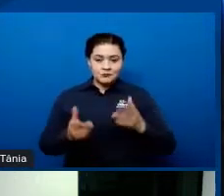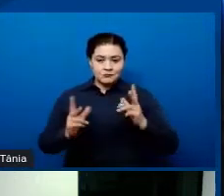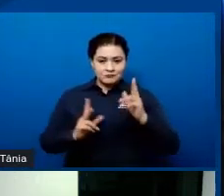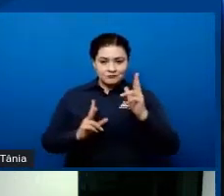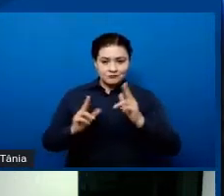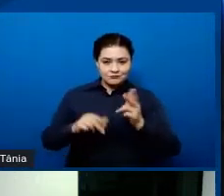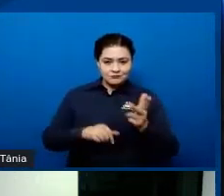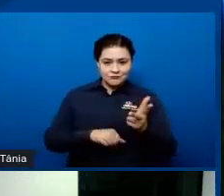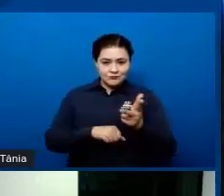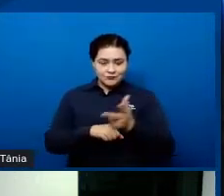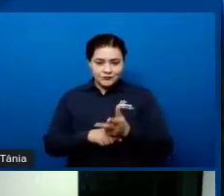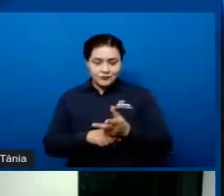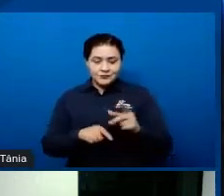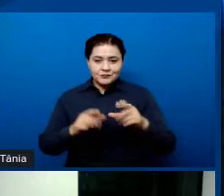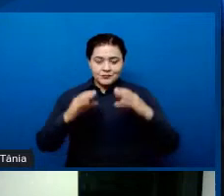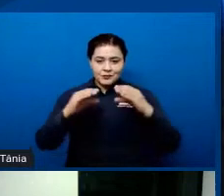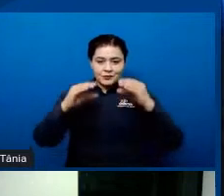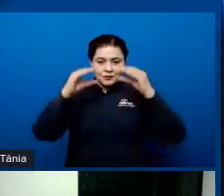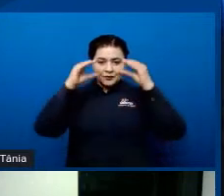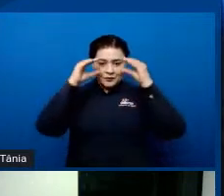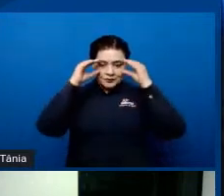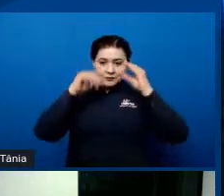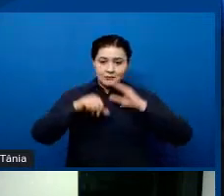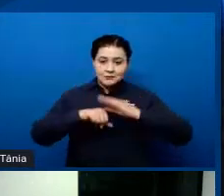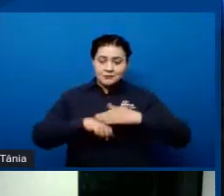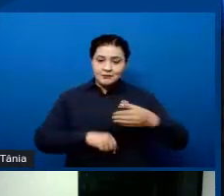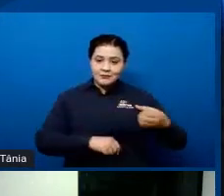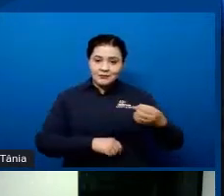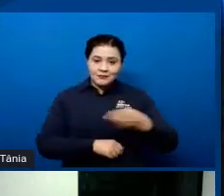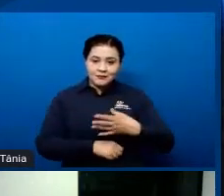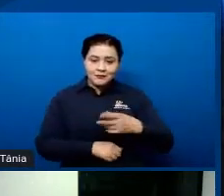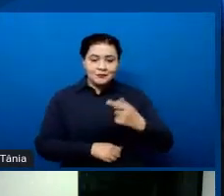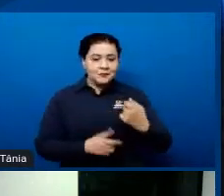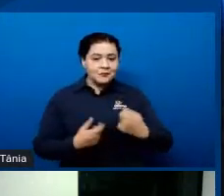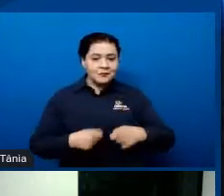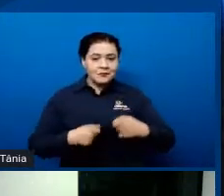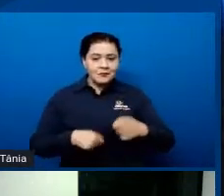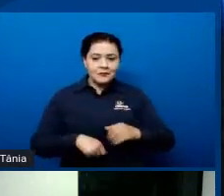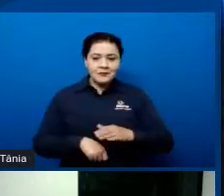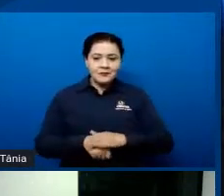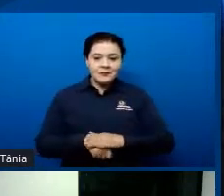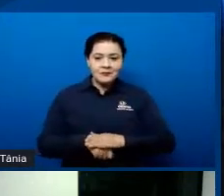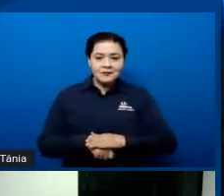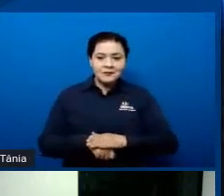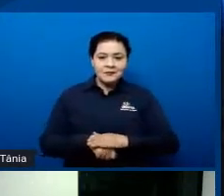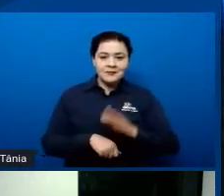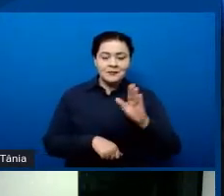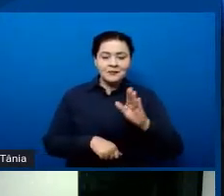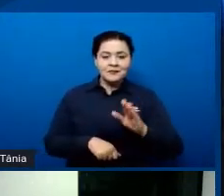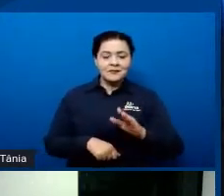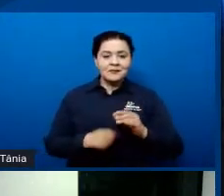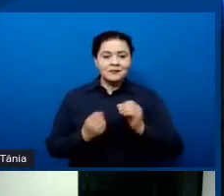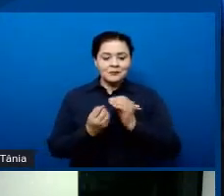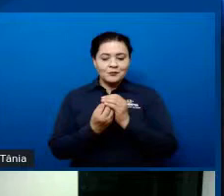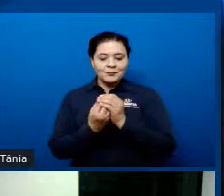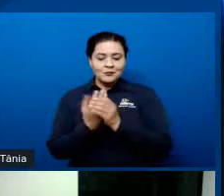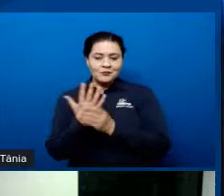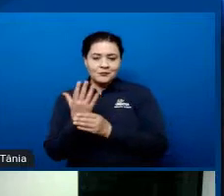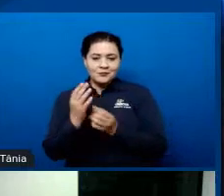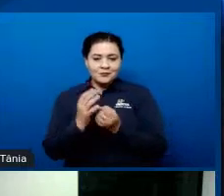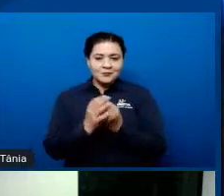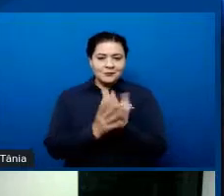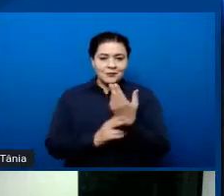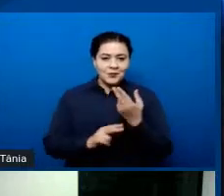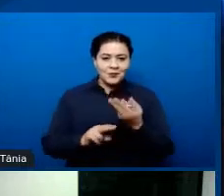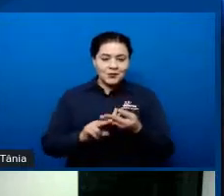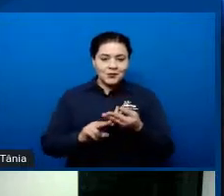ele está numa versão mais atualizada, não precisa mais daquelas luvas que eles estão utilizando. Né? O